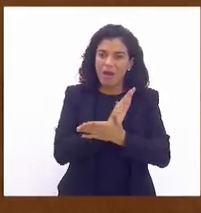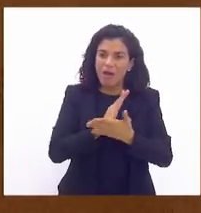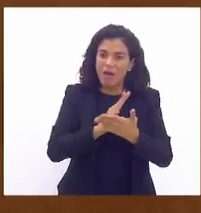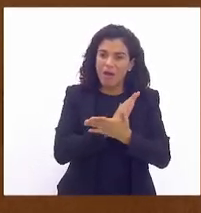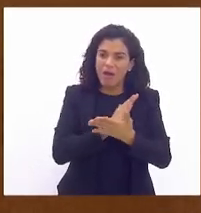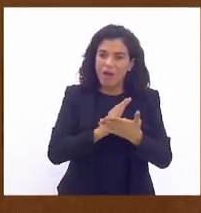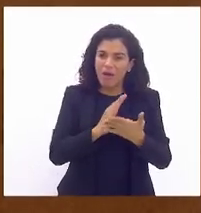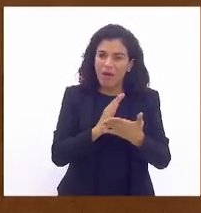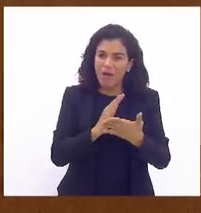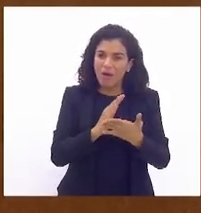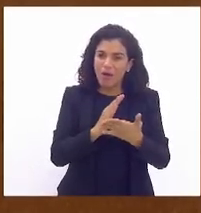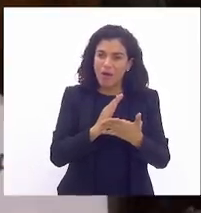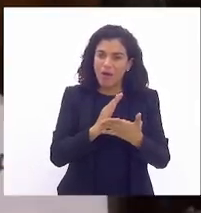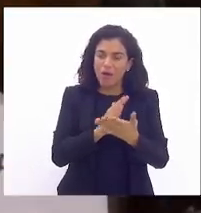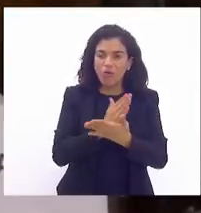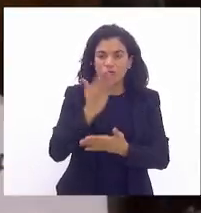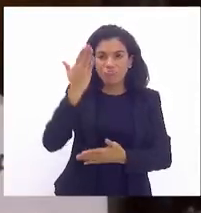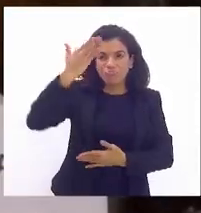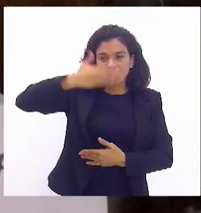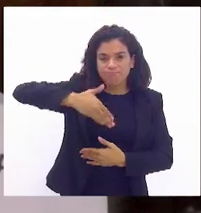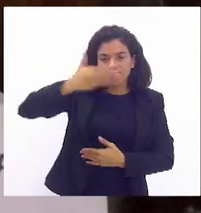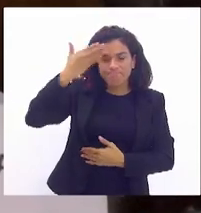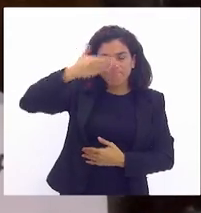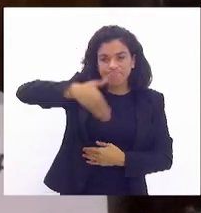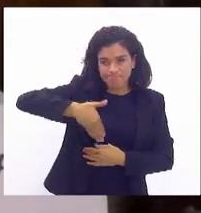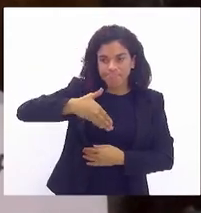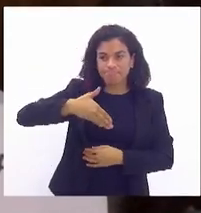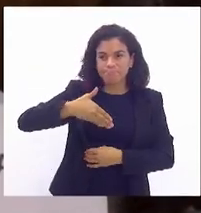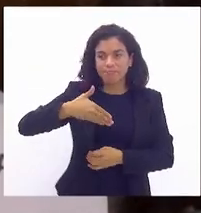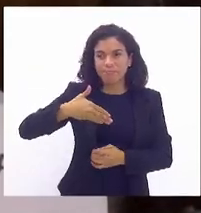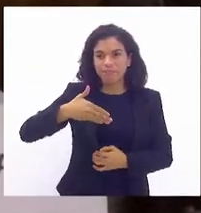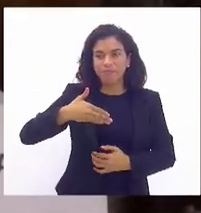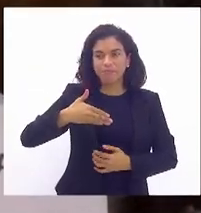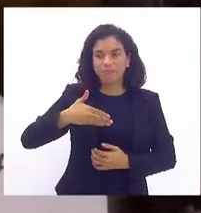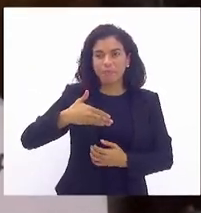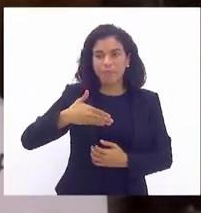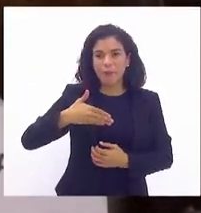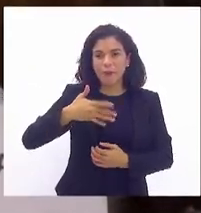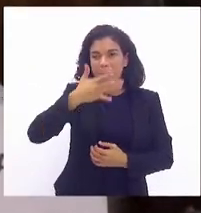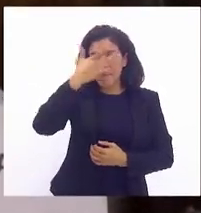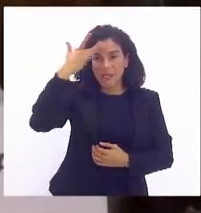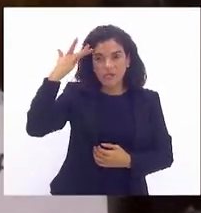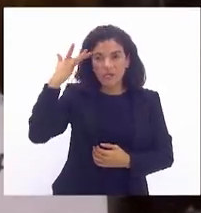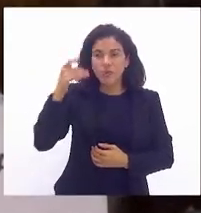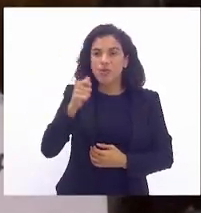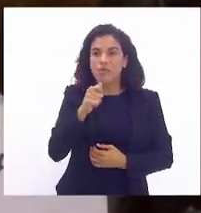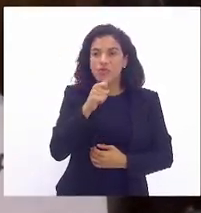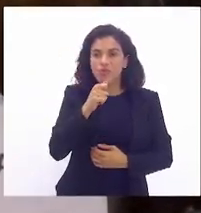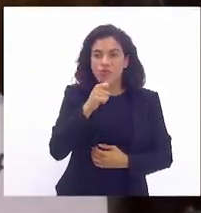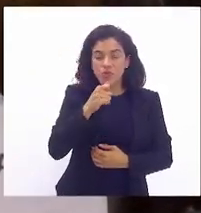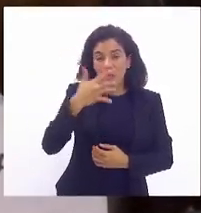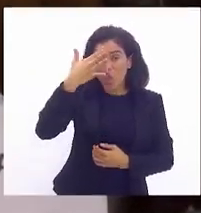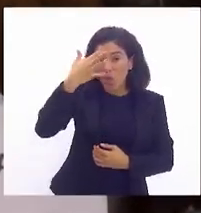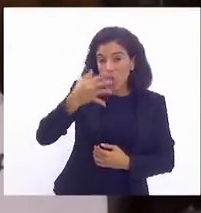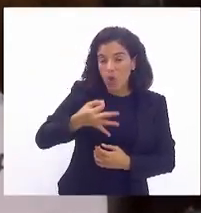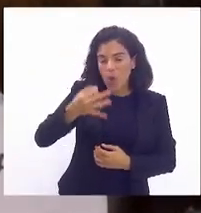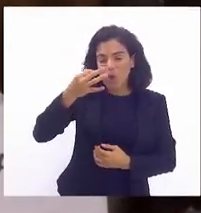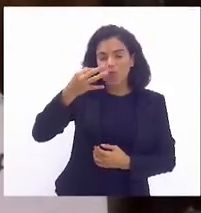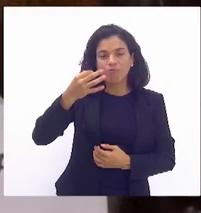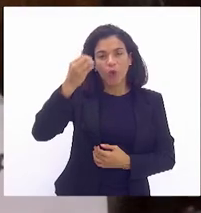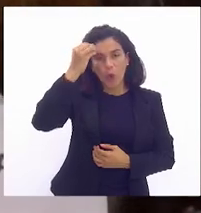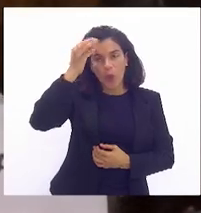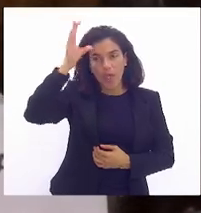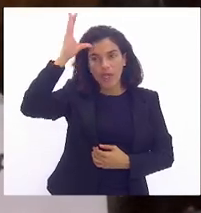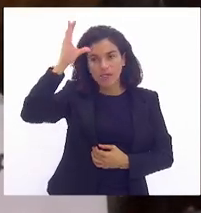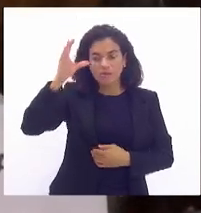algumas constatações por parte, acredito, de pessoas que não têm um total conhecimento, do qual